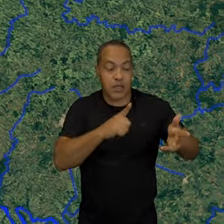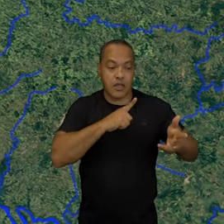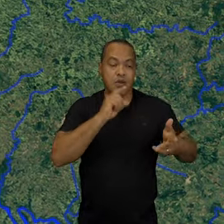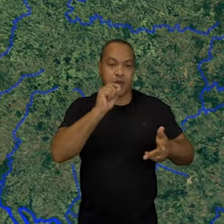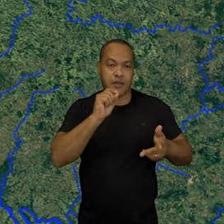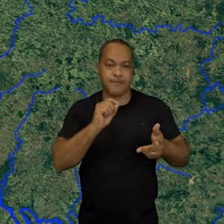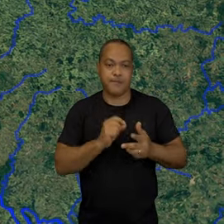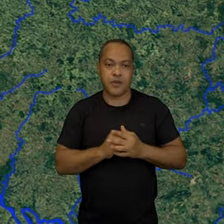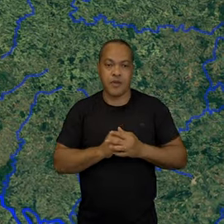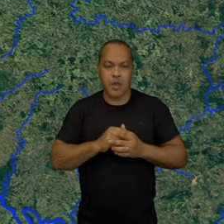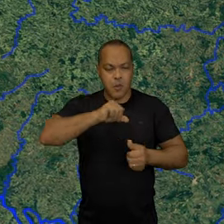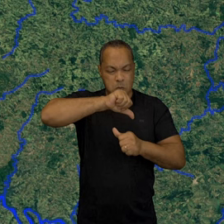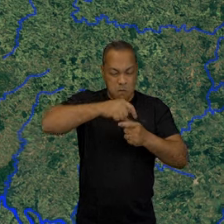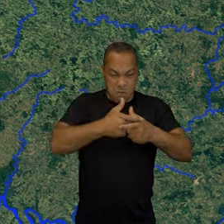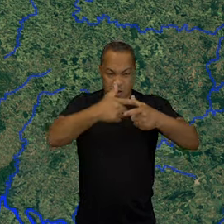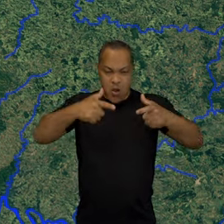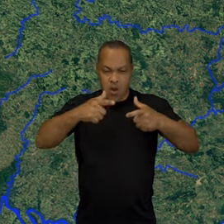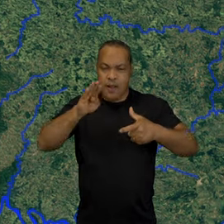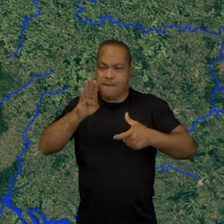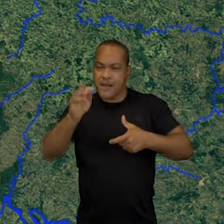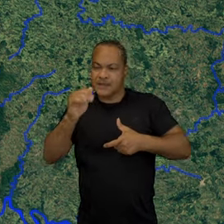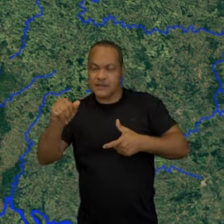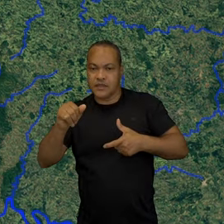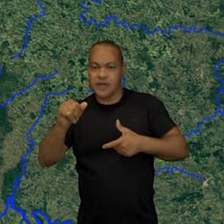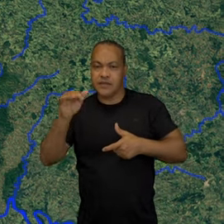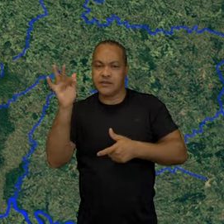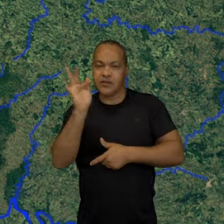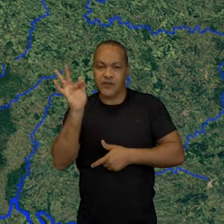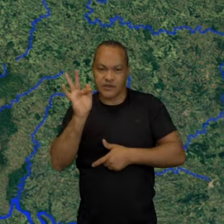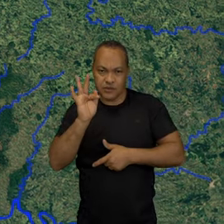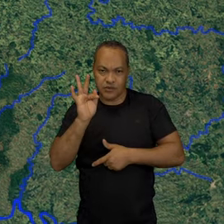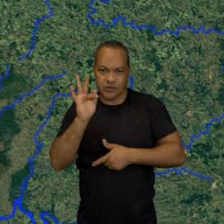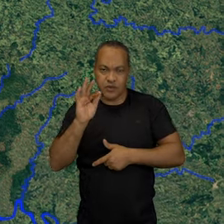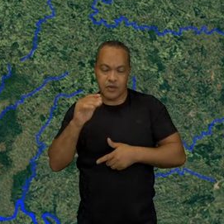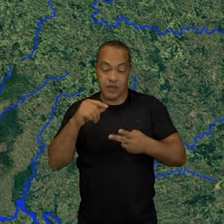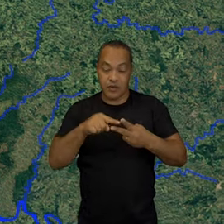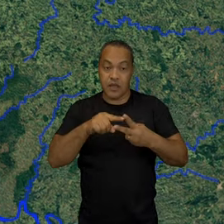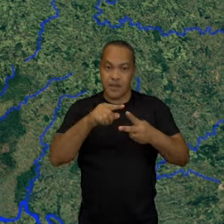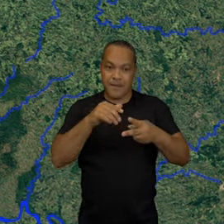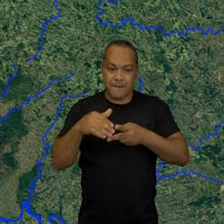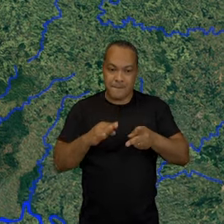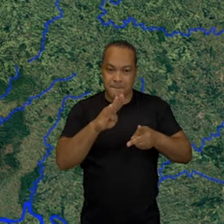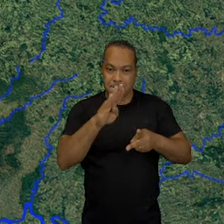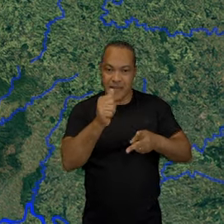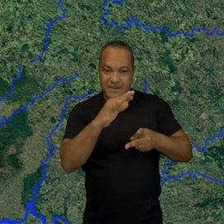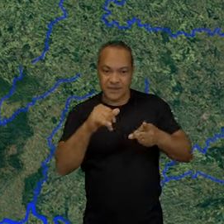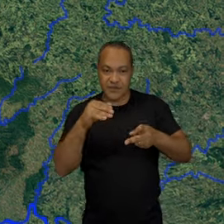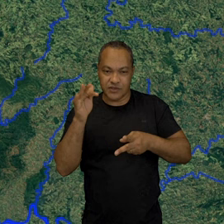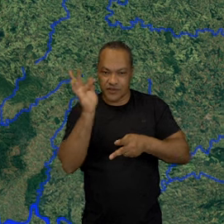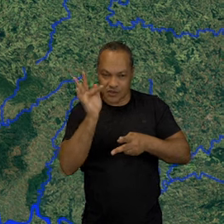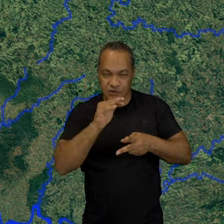temos uma das maiores bacias, que é a bacia do Rio São Francisco. Né? Nós temos a bacia de São Francisco falso e a bacia de São